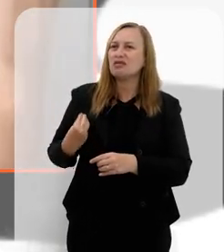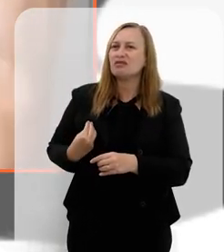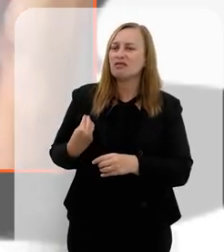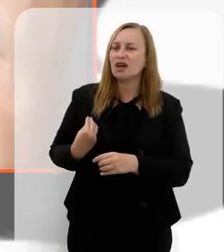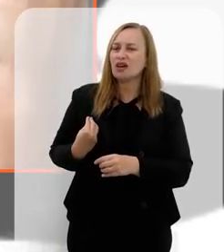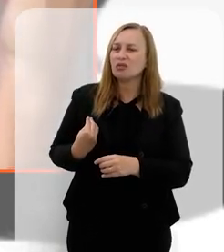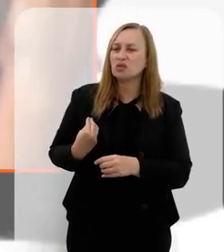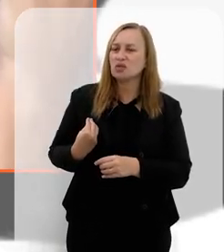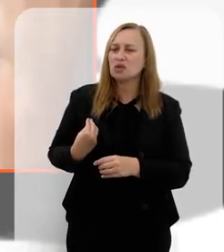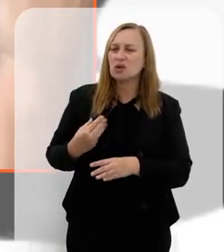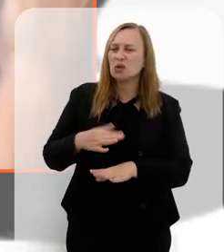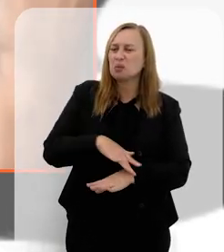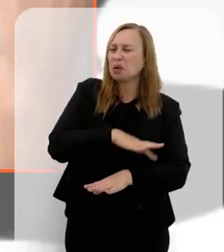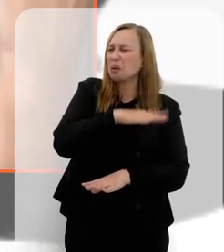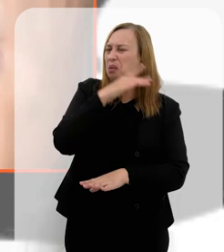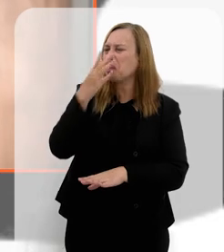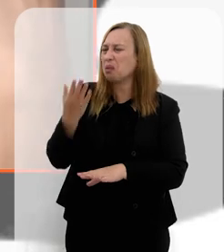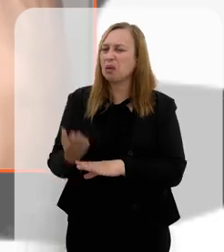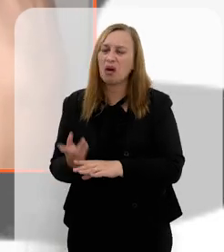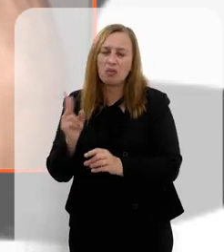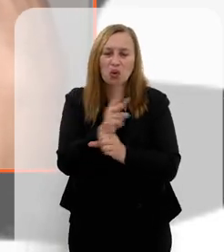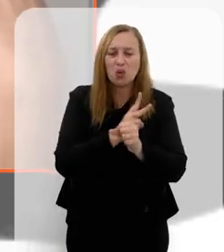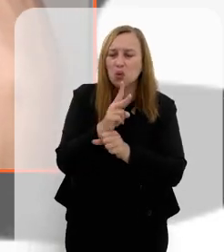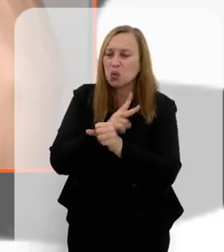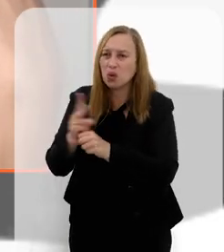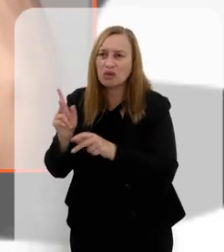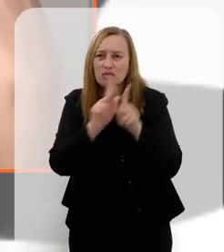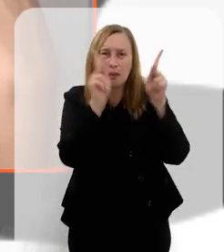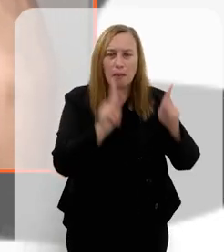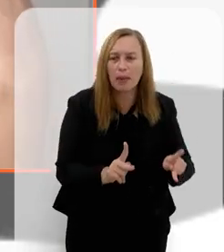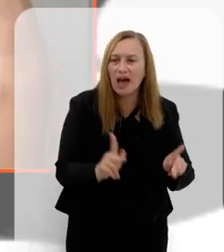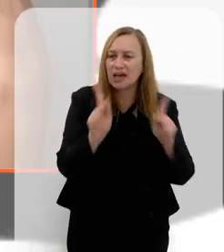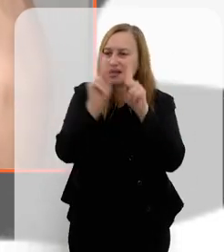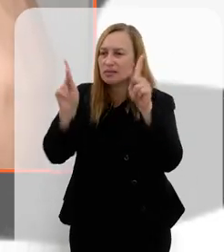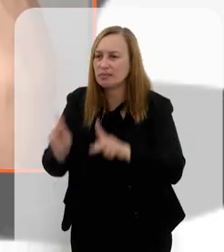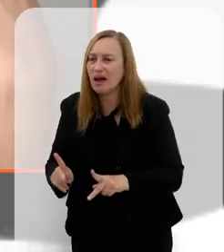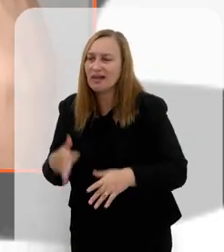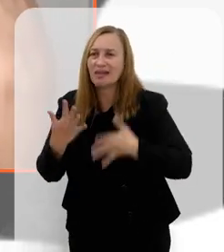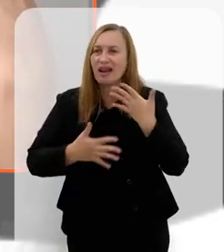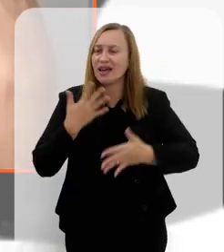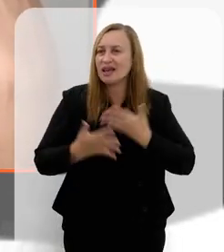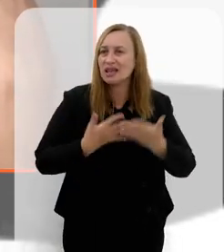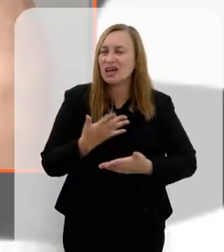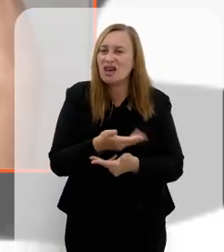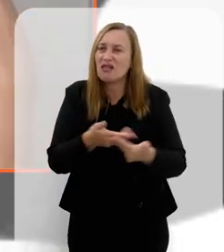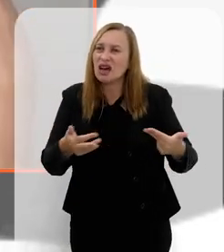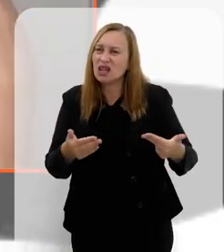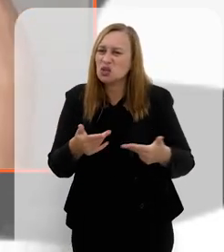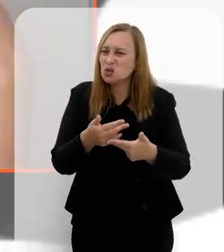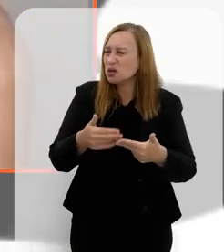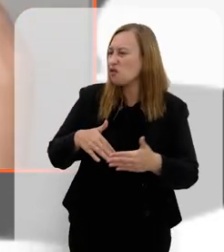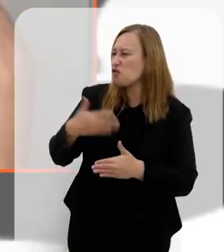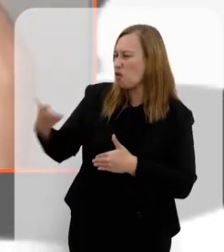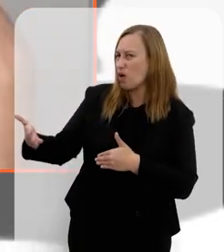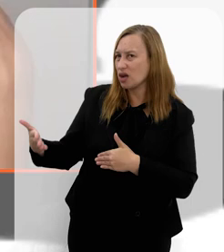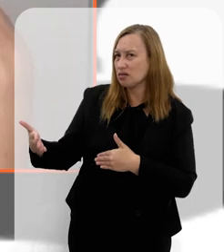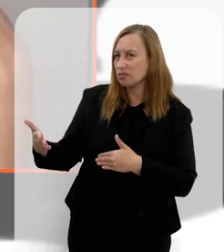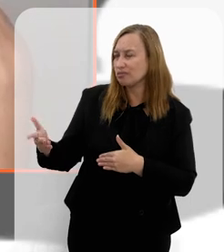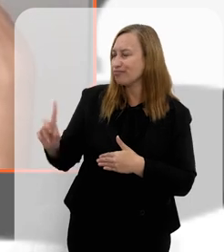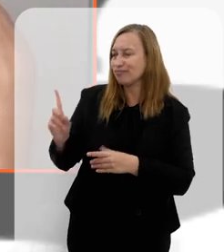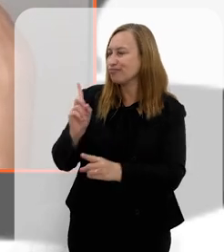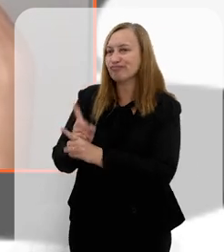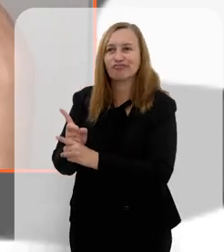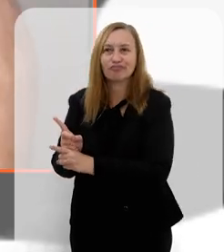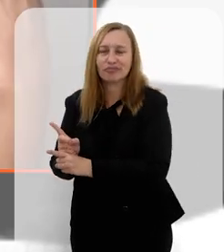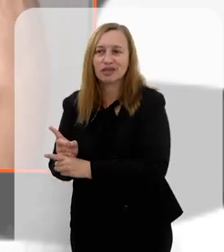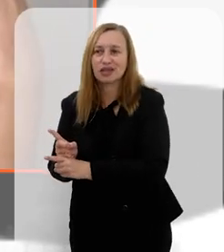vida inteira buscando paz e contentamento e muitas coisas fora, né?